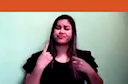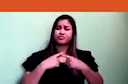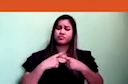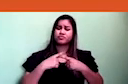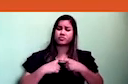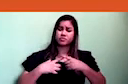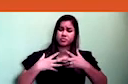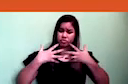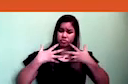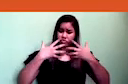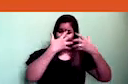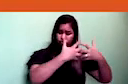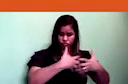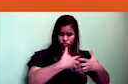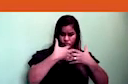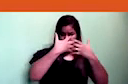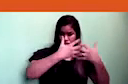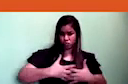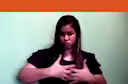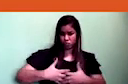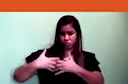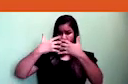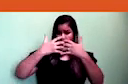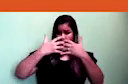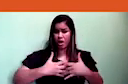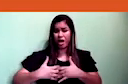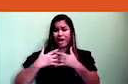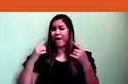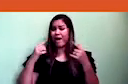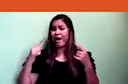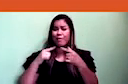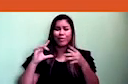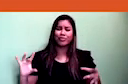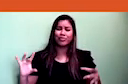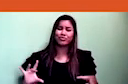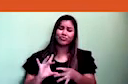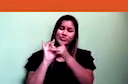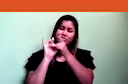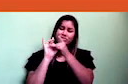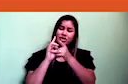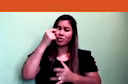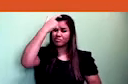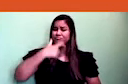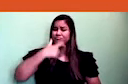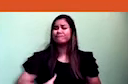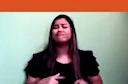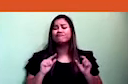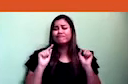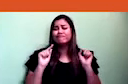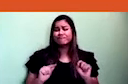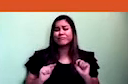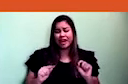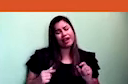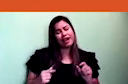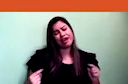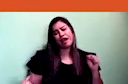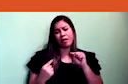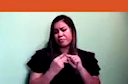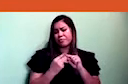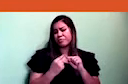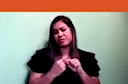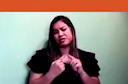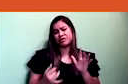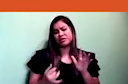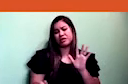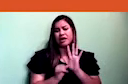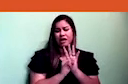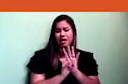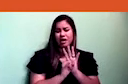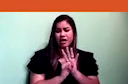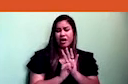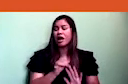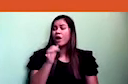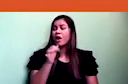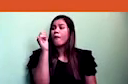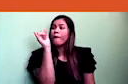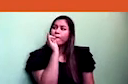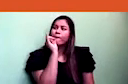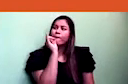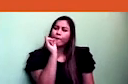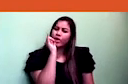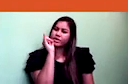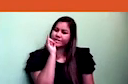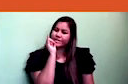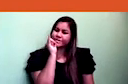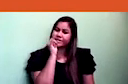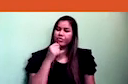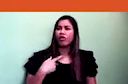partes definem pelo conjunto, definem quem somos, né? Então, quando nós falamos de um efeito físico, vai afetar o